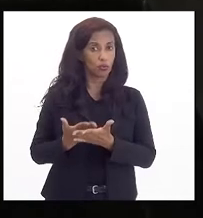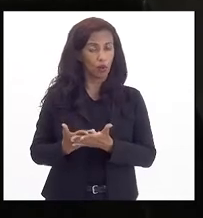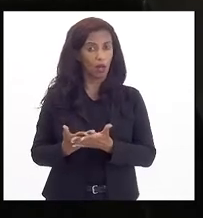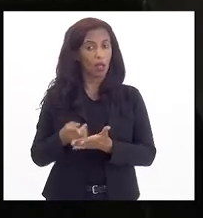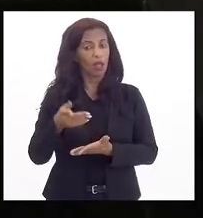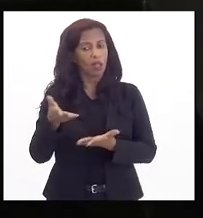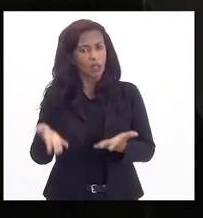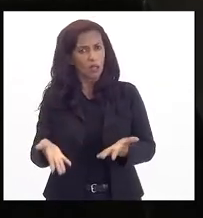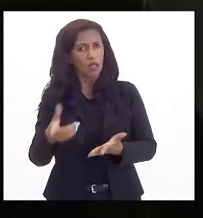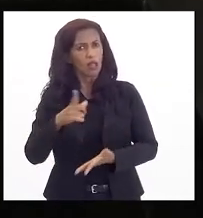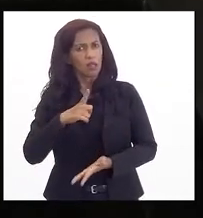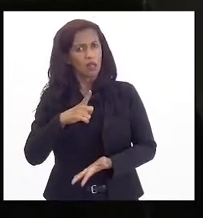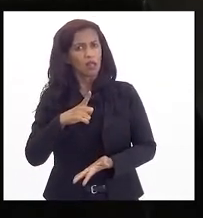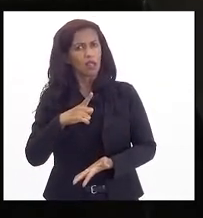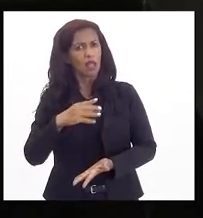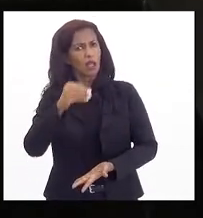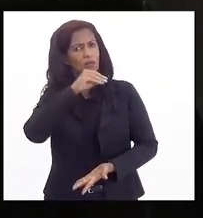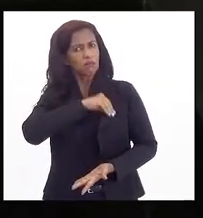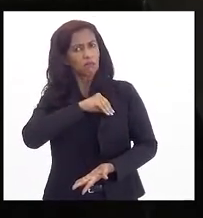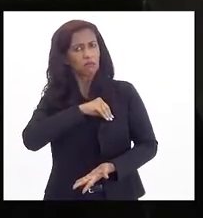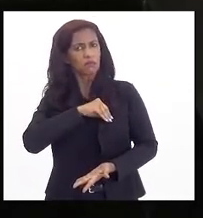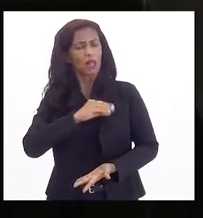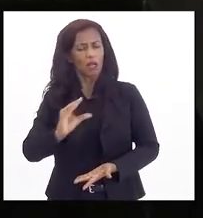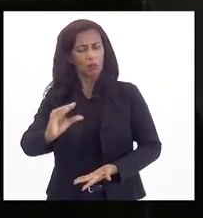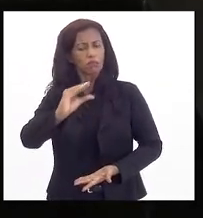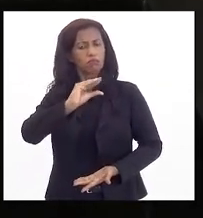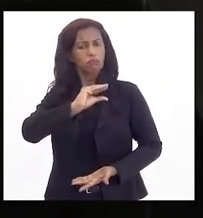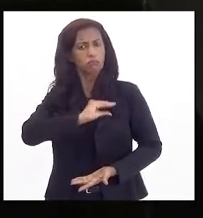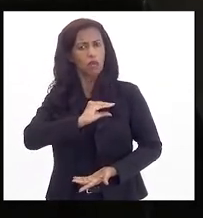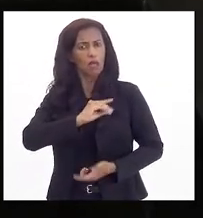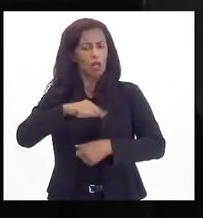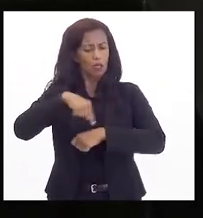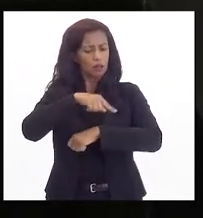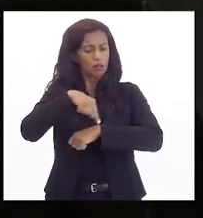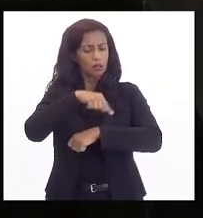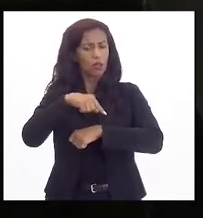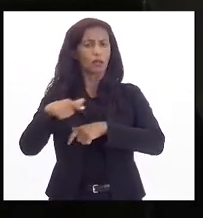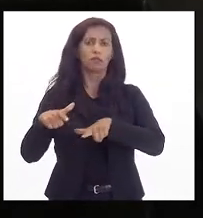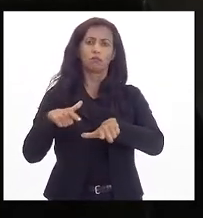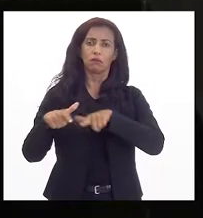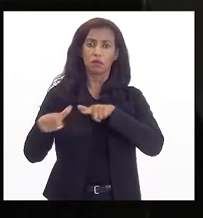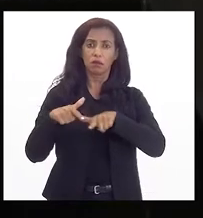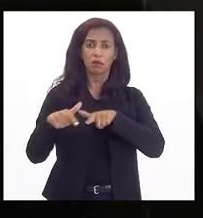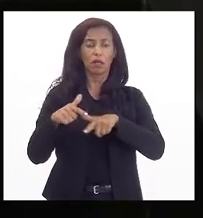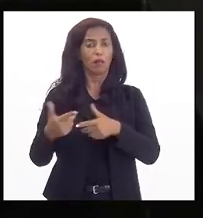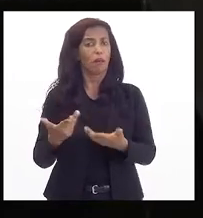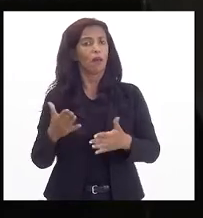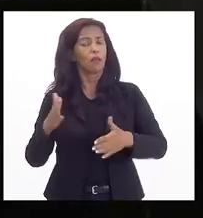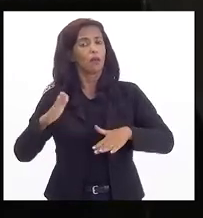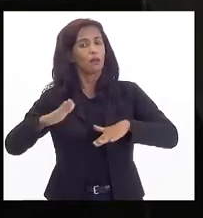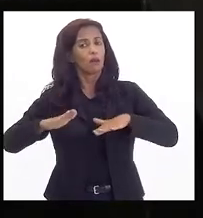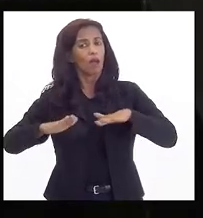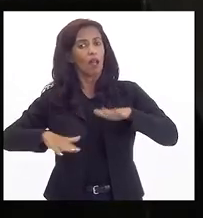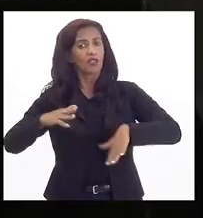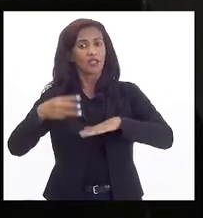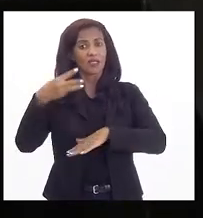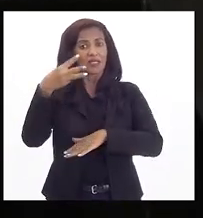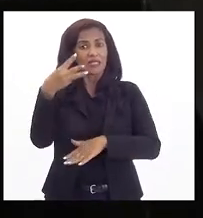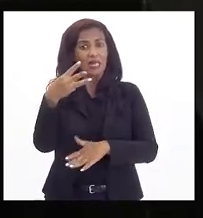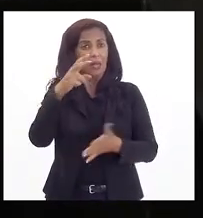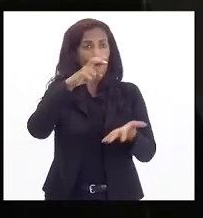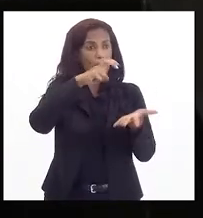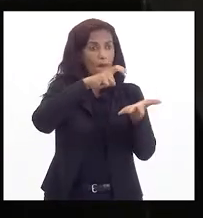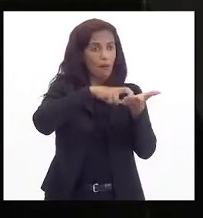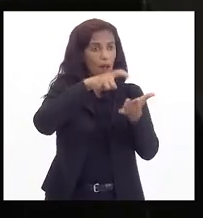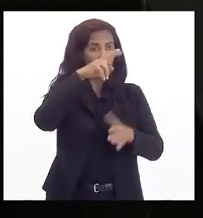ele faça jus a uma gratificação que corresponda, né, à jornada que ele cumpre, muitas vezes, deputado Luiz Paulo, de 3 turnos, que